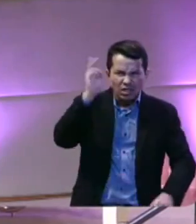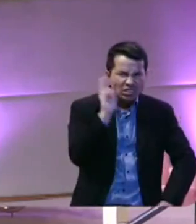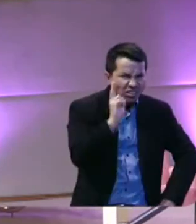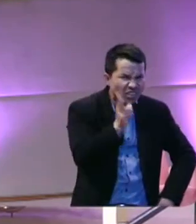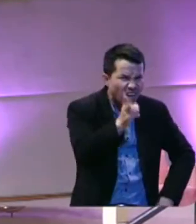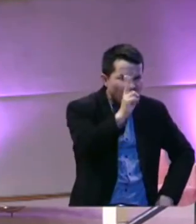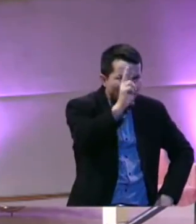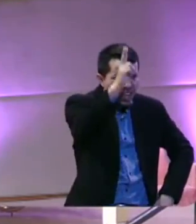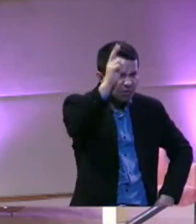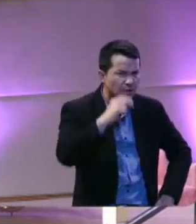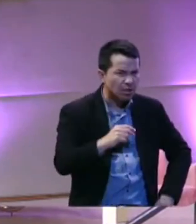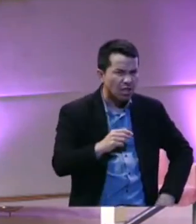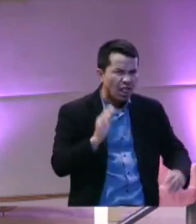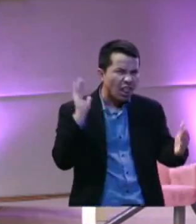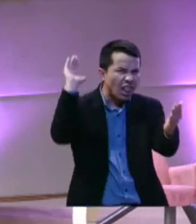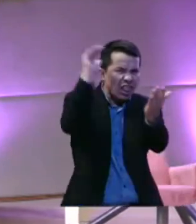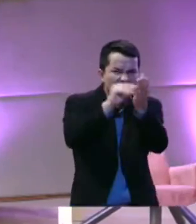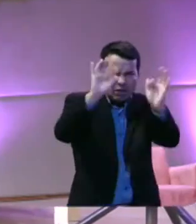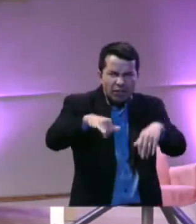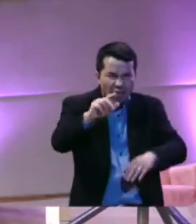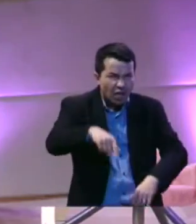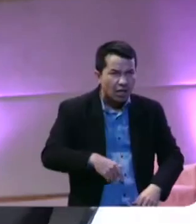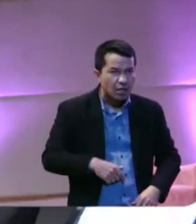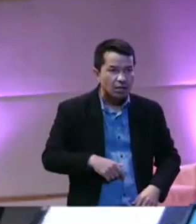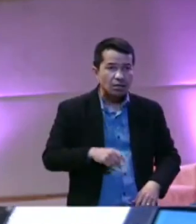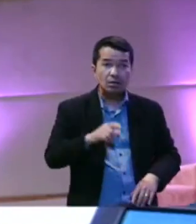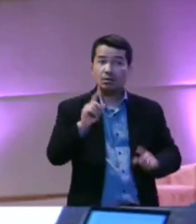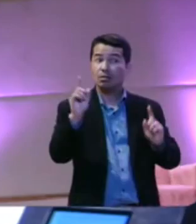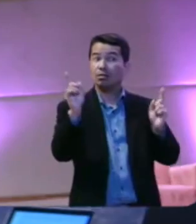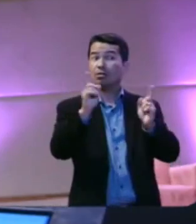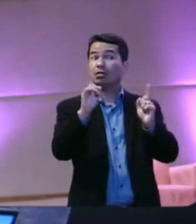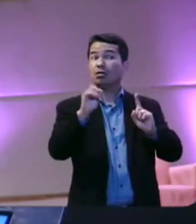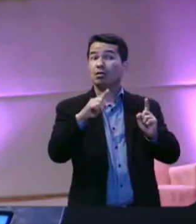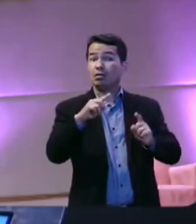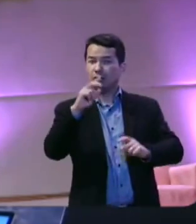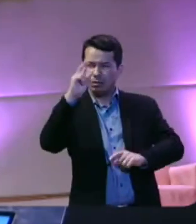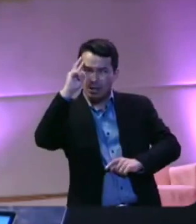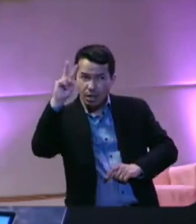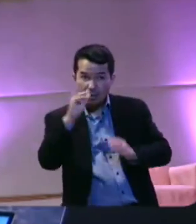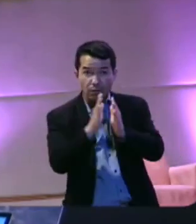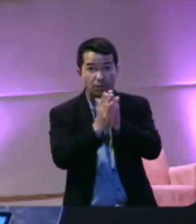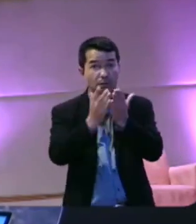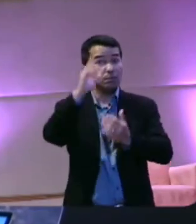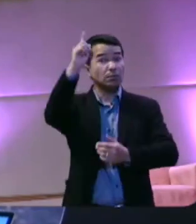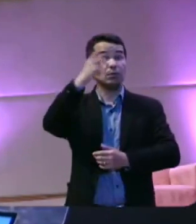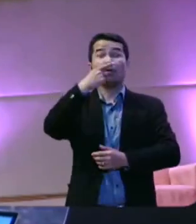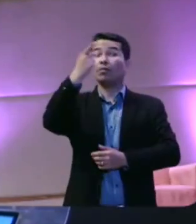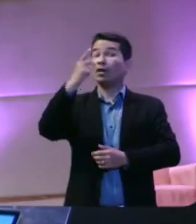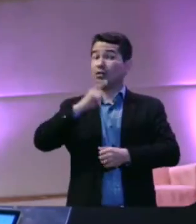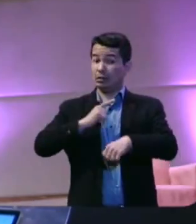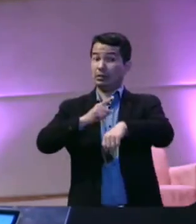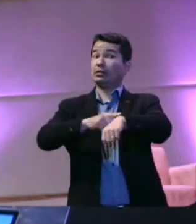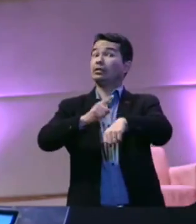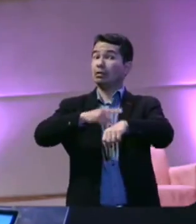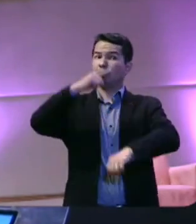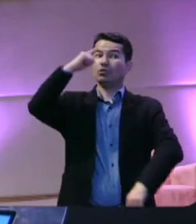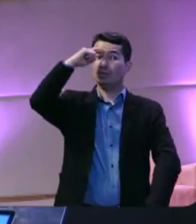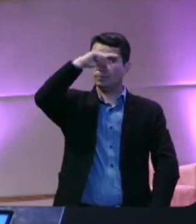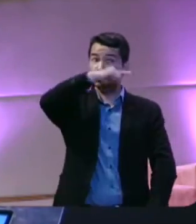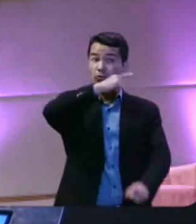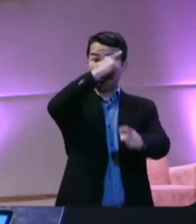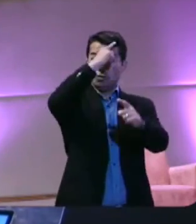a Bíblia diz, virão tempos difíceis. Tempos em que nós não poderemos falar abertamente da palavra do